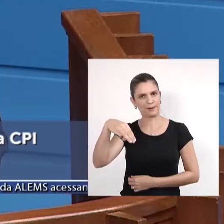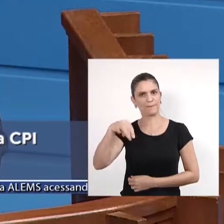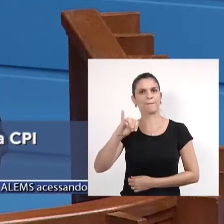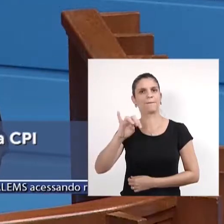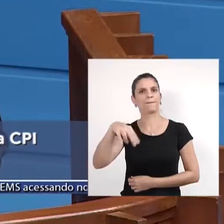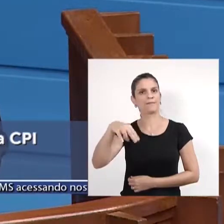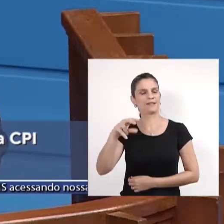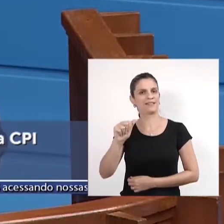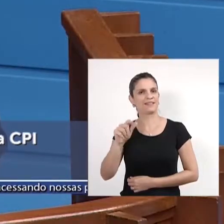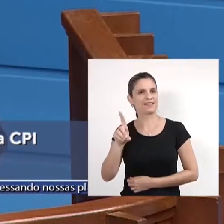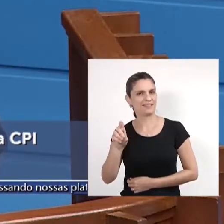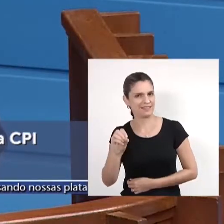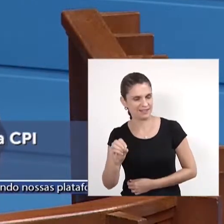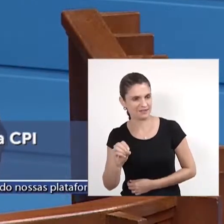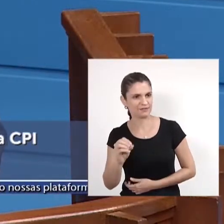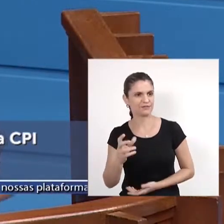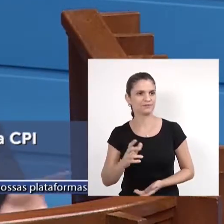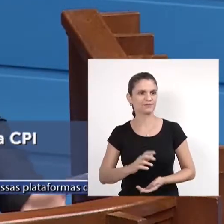jurídico que eu tenho,